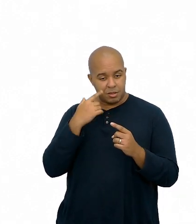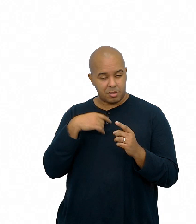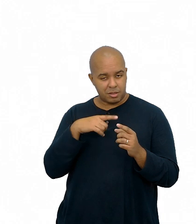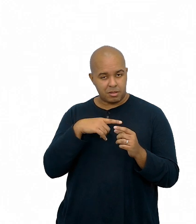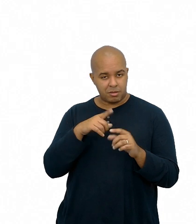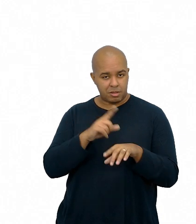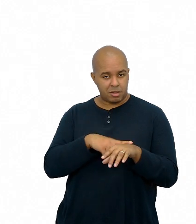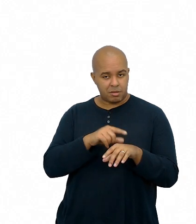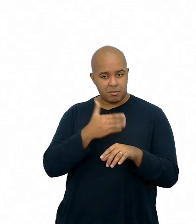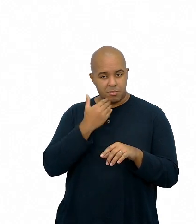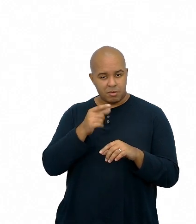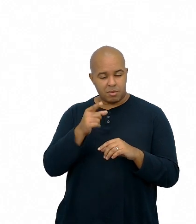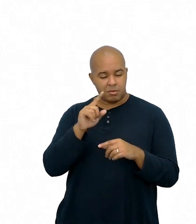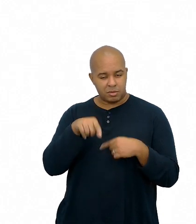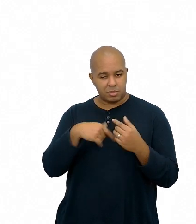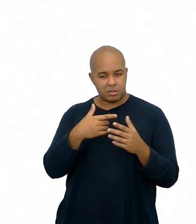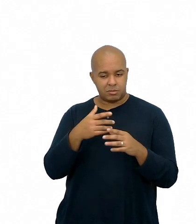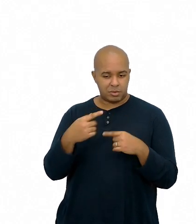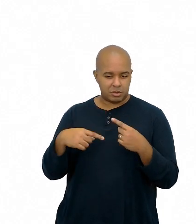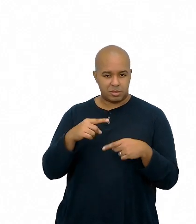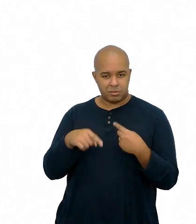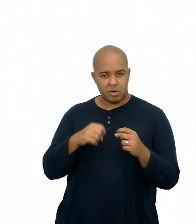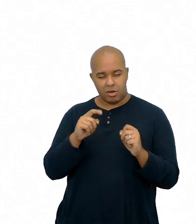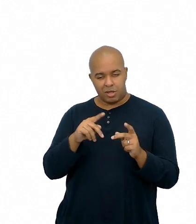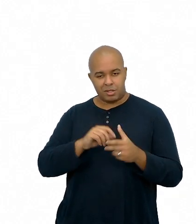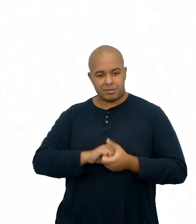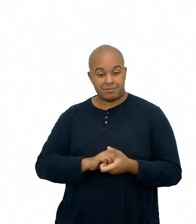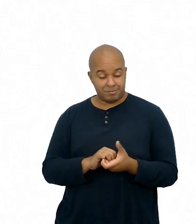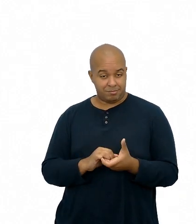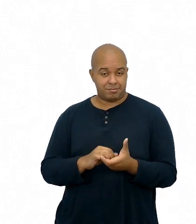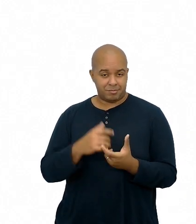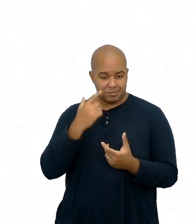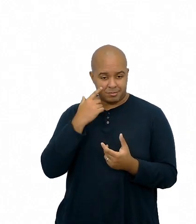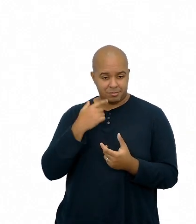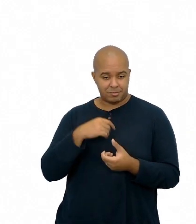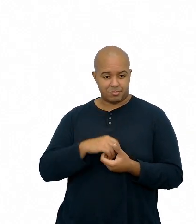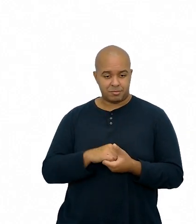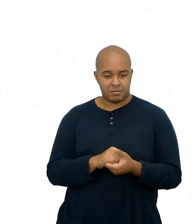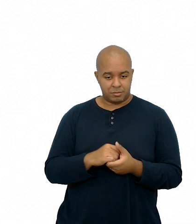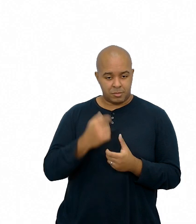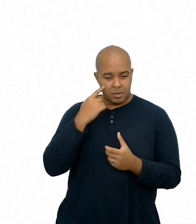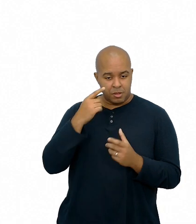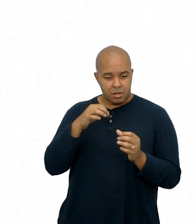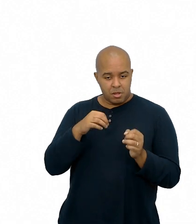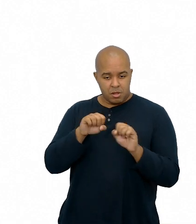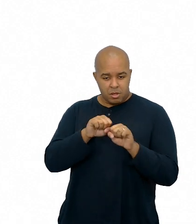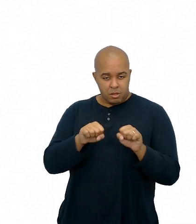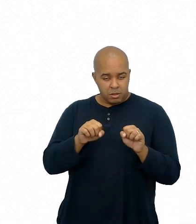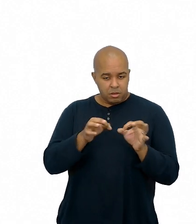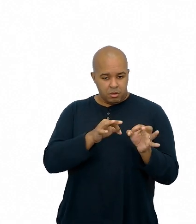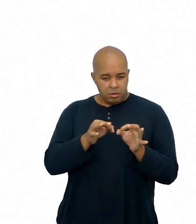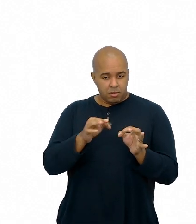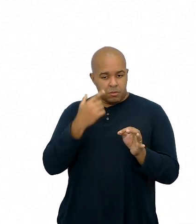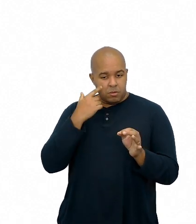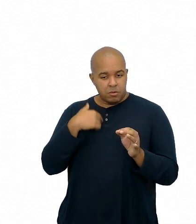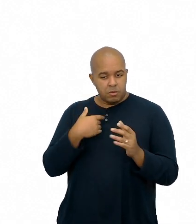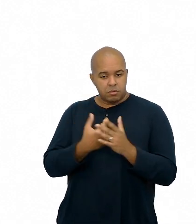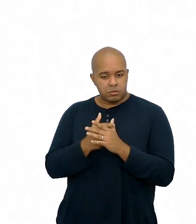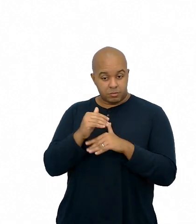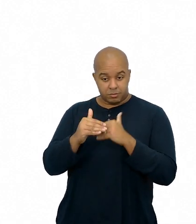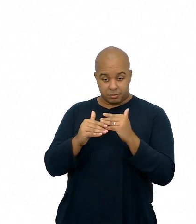um tempinho melhor aí para estar discutindo, não é mesmo? Então, vamos lá. Então, sistematizando aqui. Então,